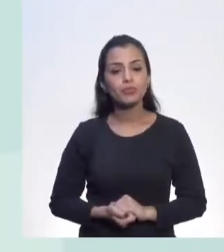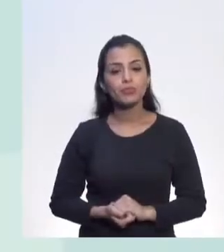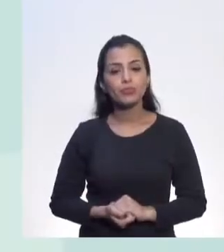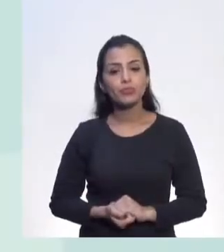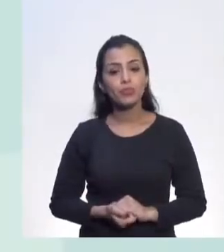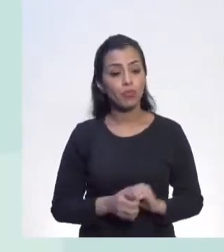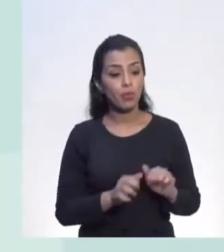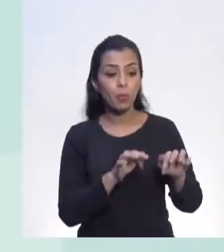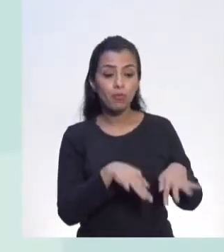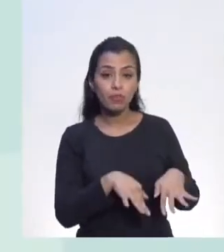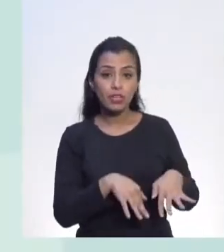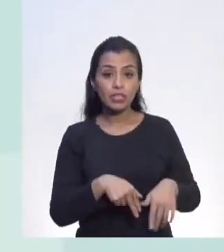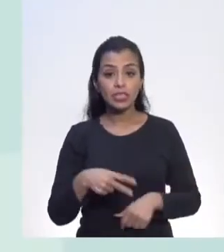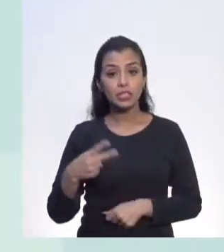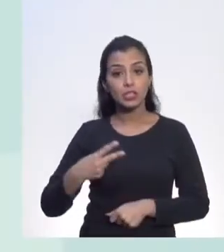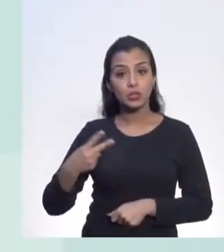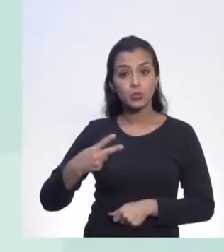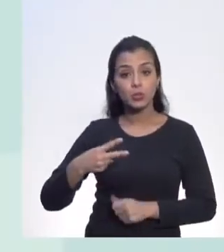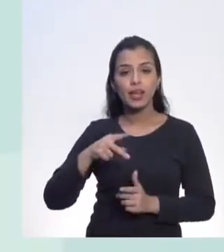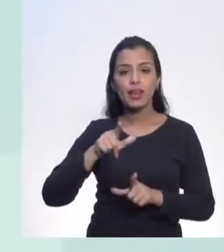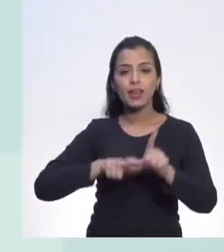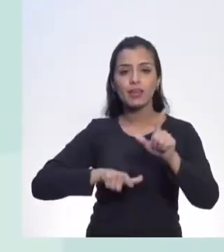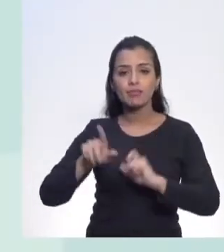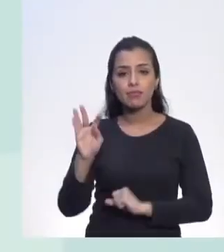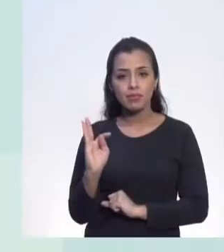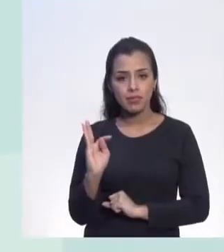na segunda posição a letra T.